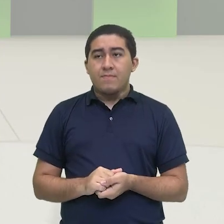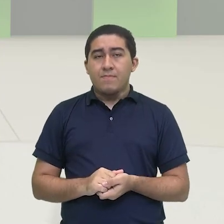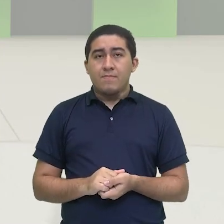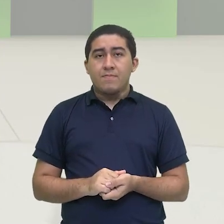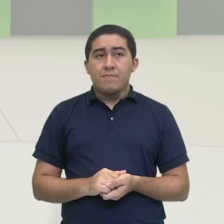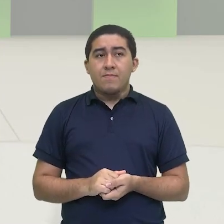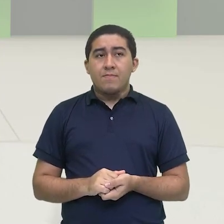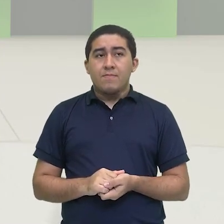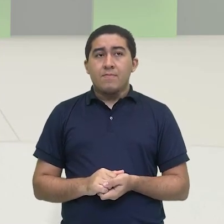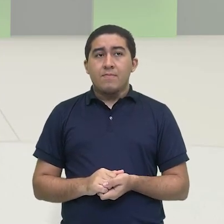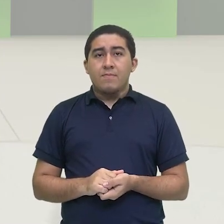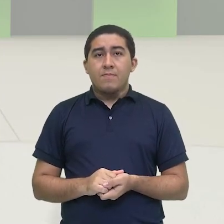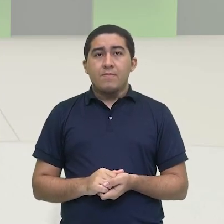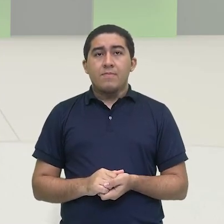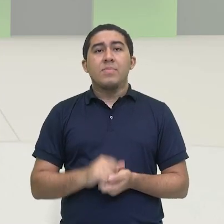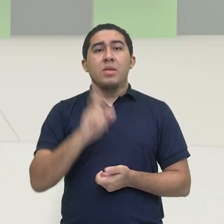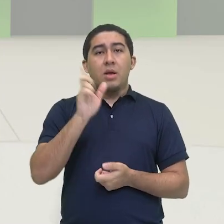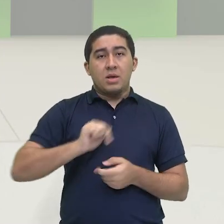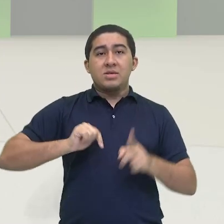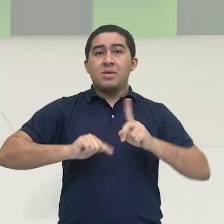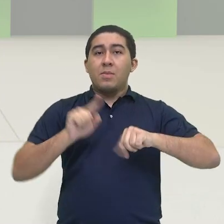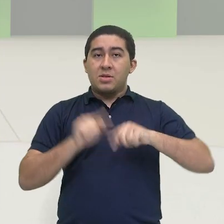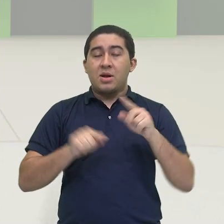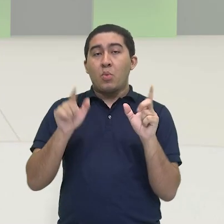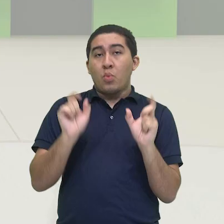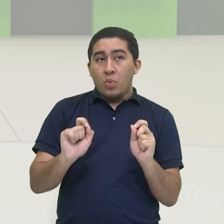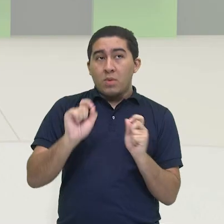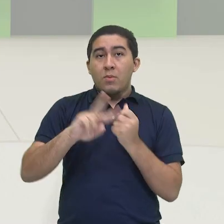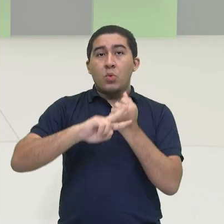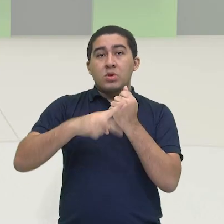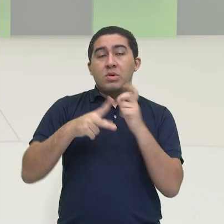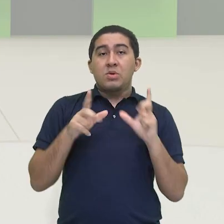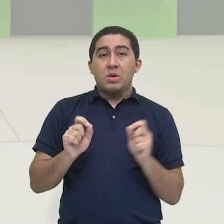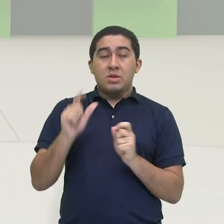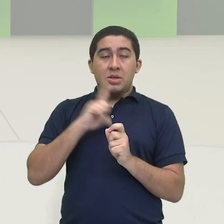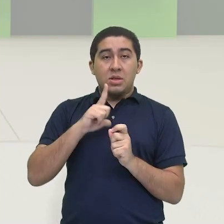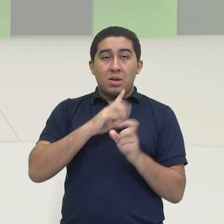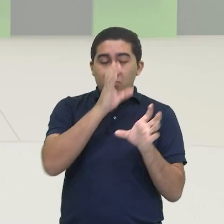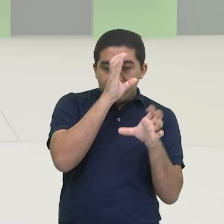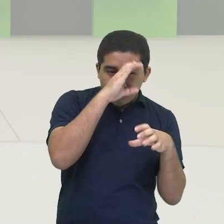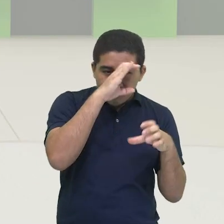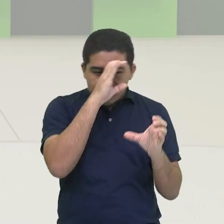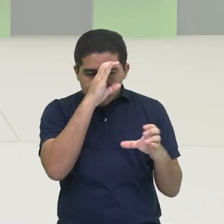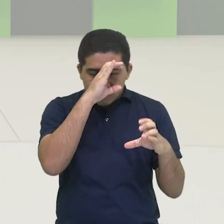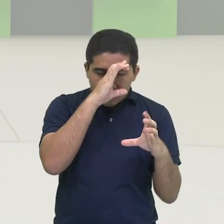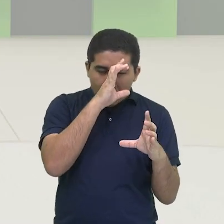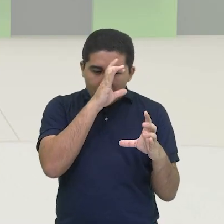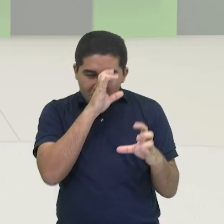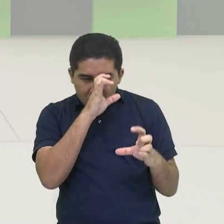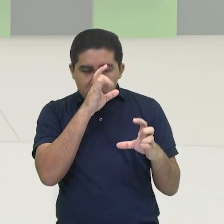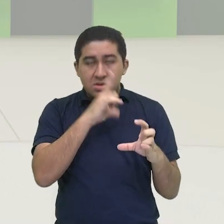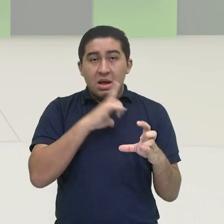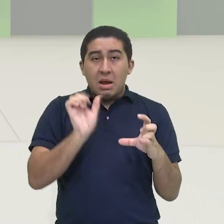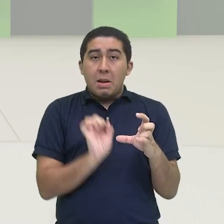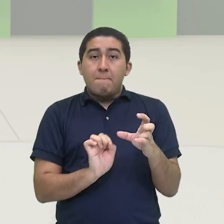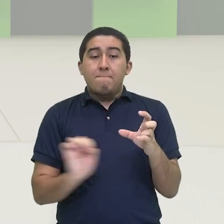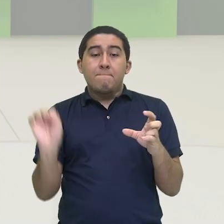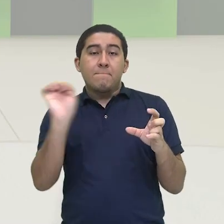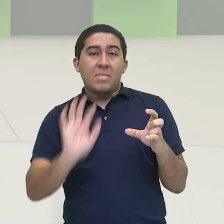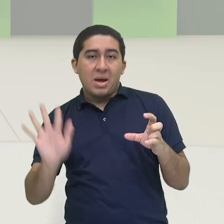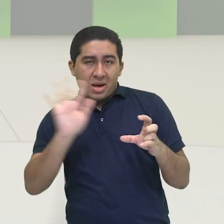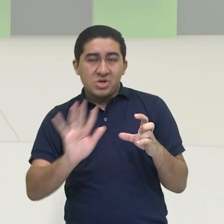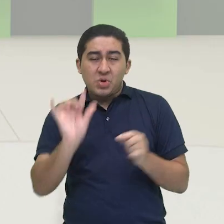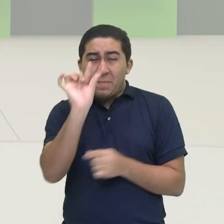sofisticados, tá? Esses instrumentos, eles vão gerar imagens dessa matéria,